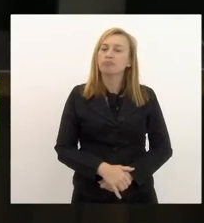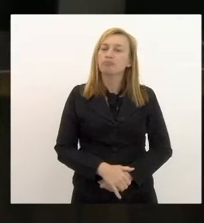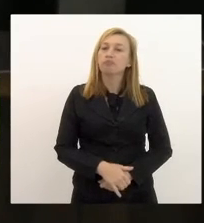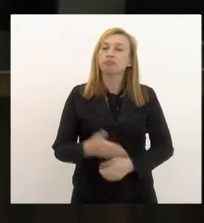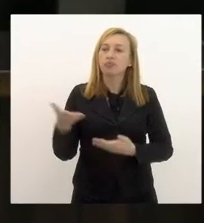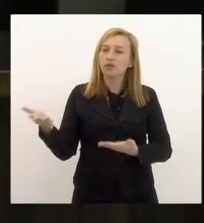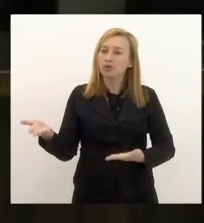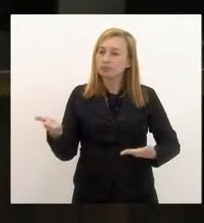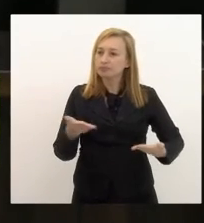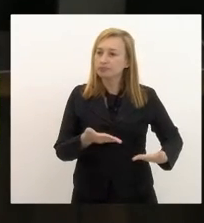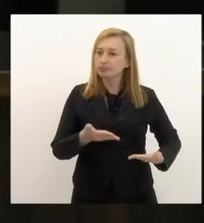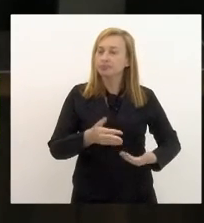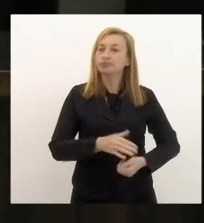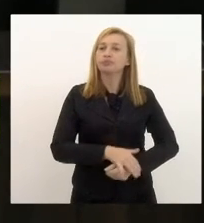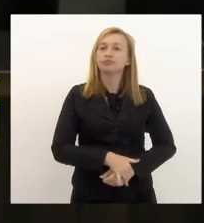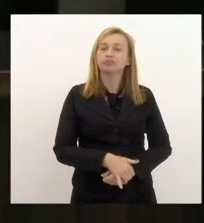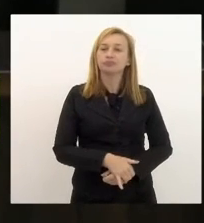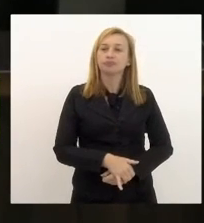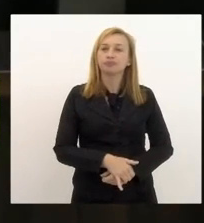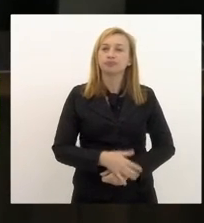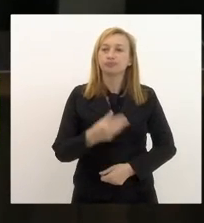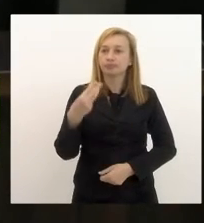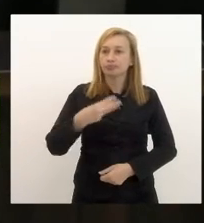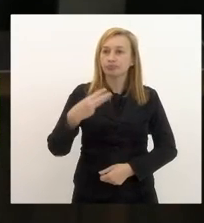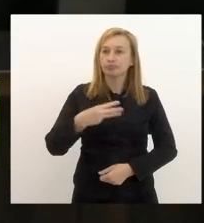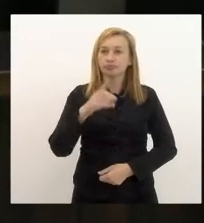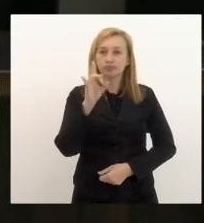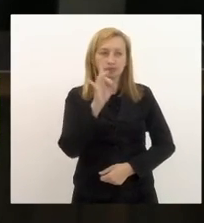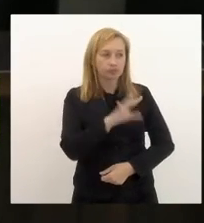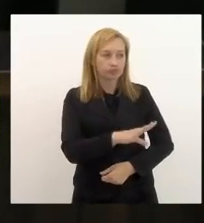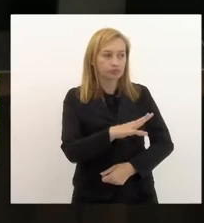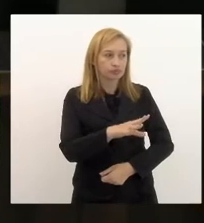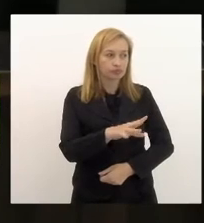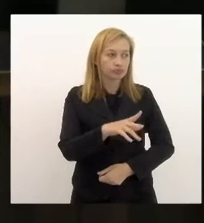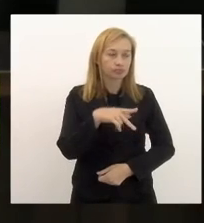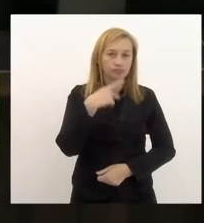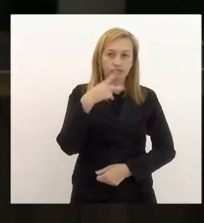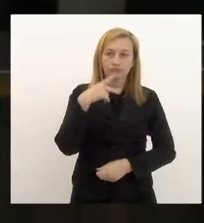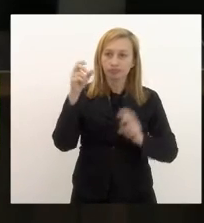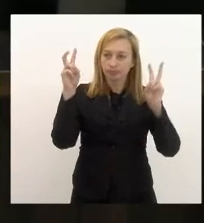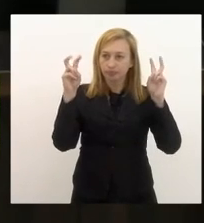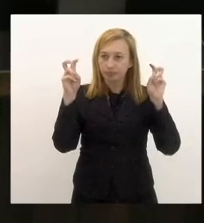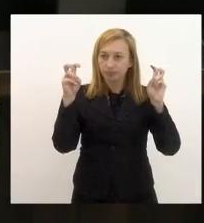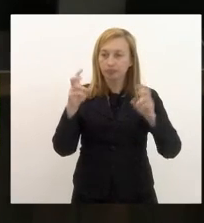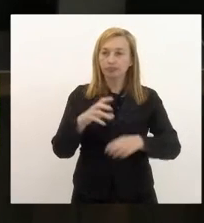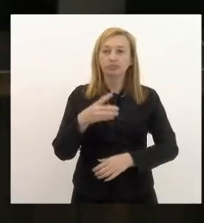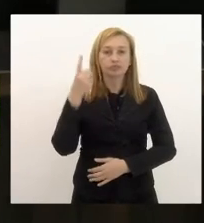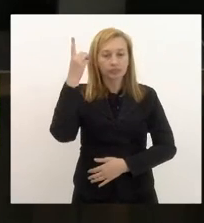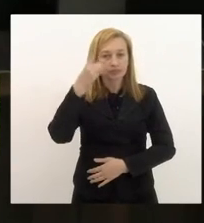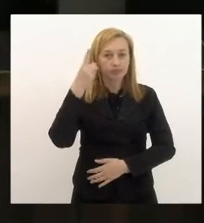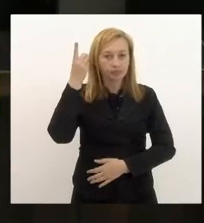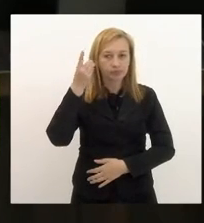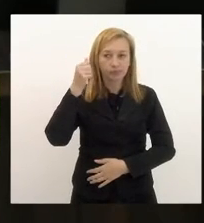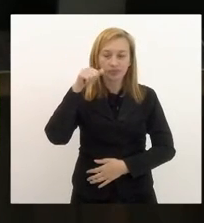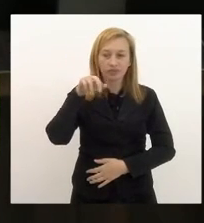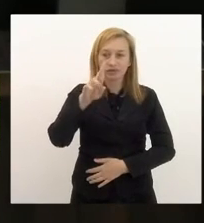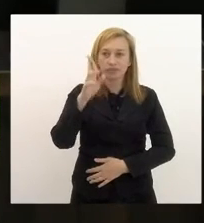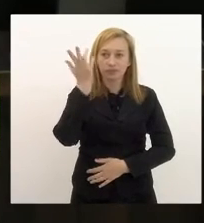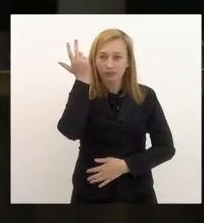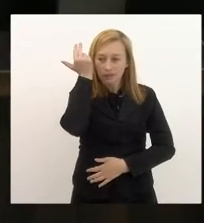convido o terceiro e último orador desse tema que o deputado ele é o mar